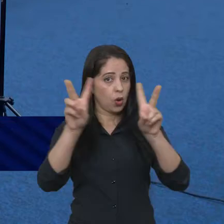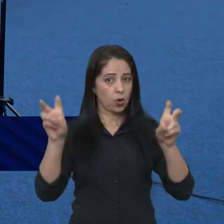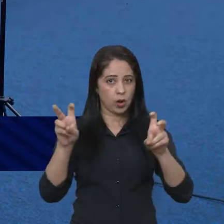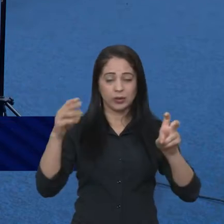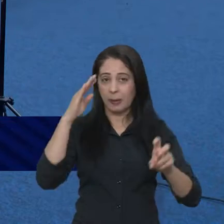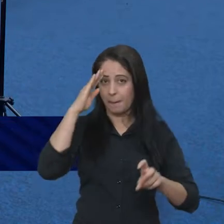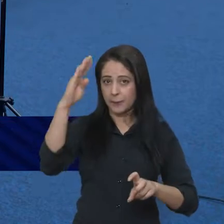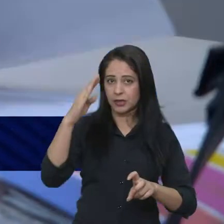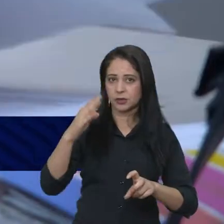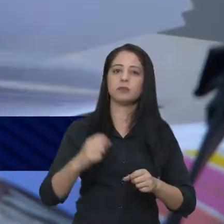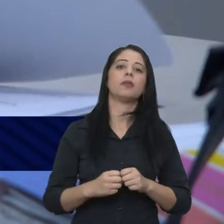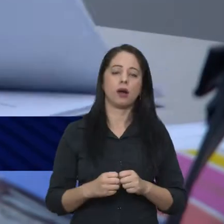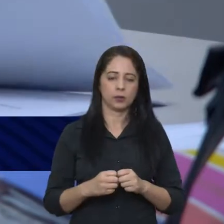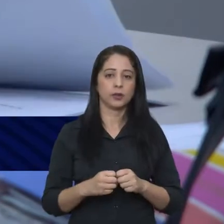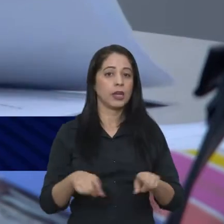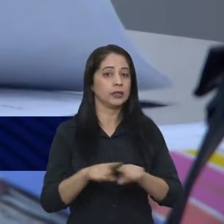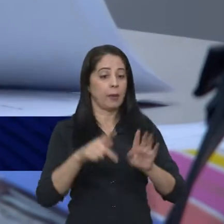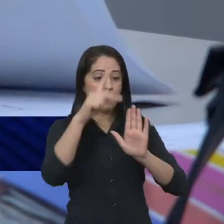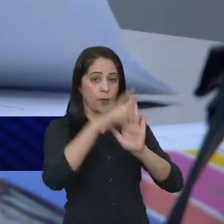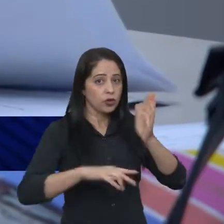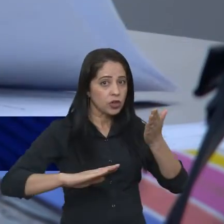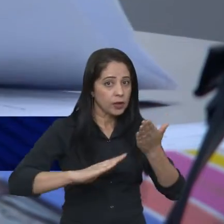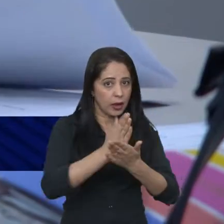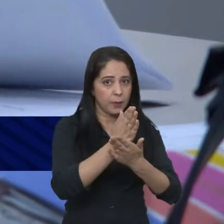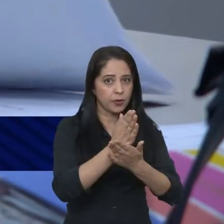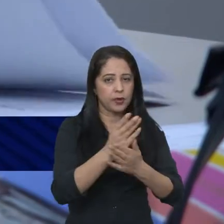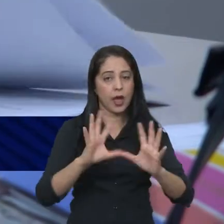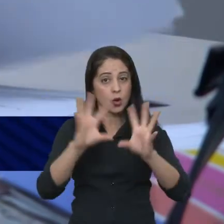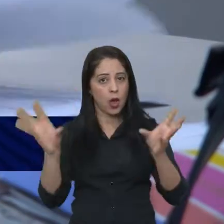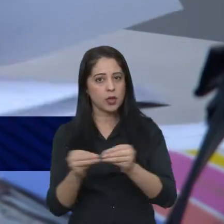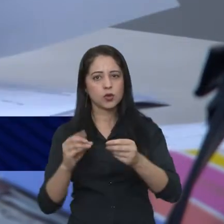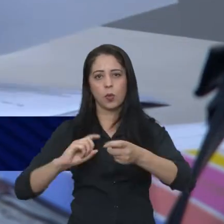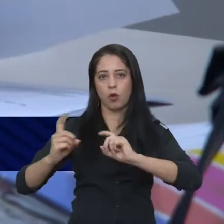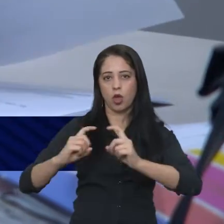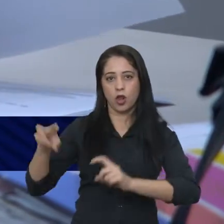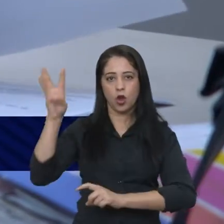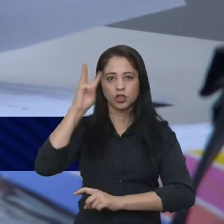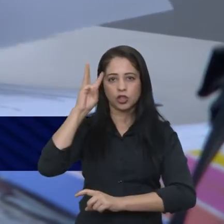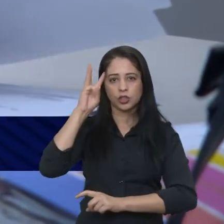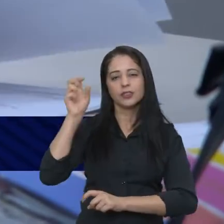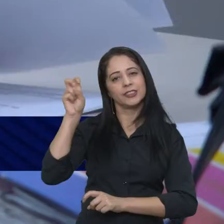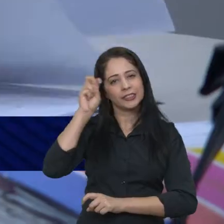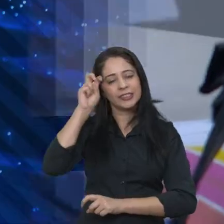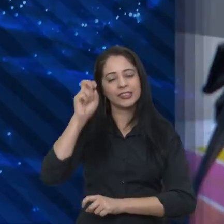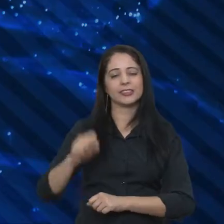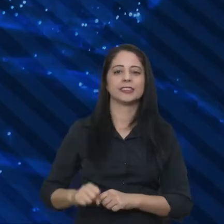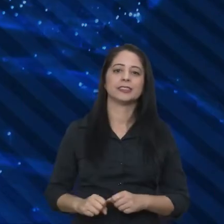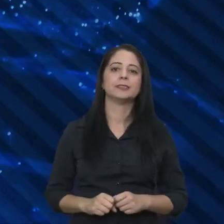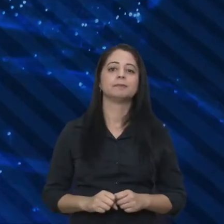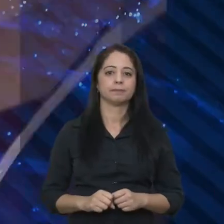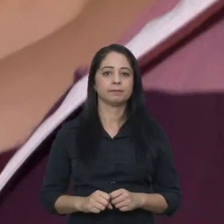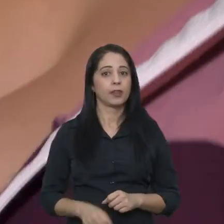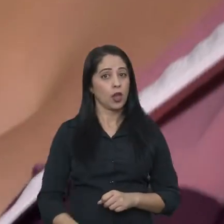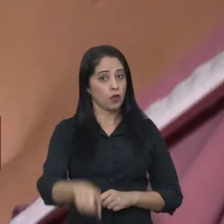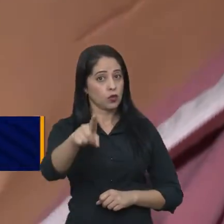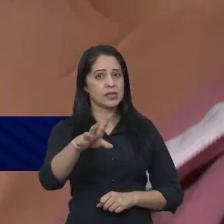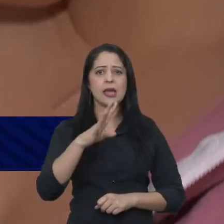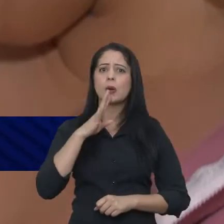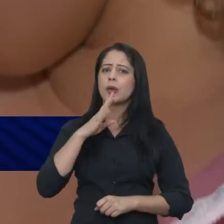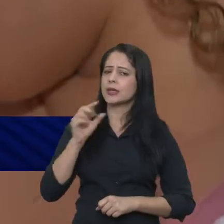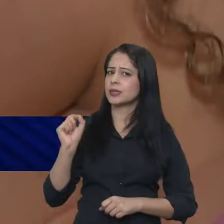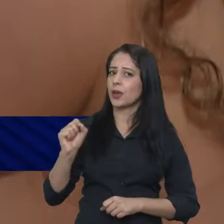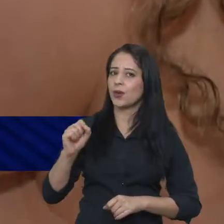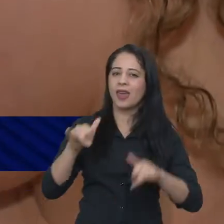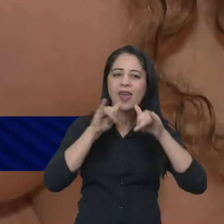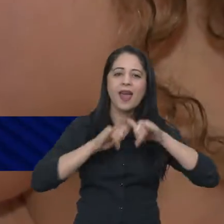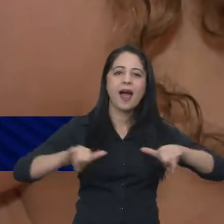discutidos pelos vereadores e os projetos aprovados nos resumos das sessões de terça e quinta. E você vai conhecer a